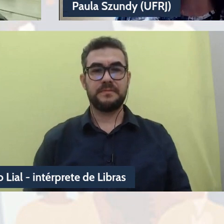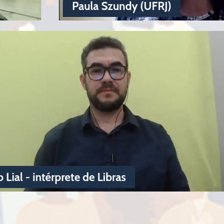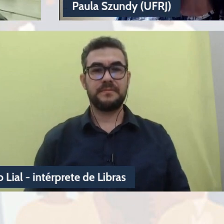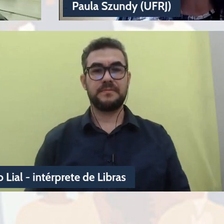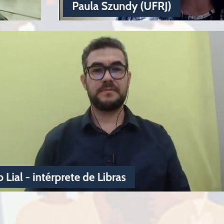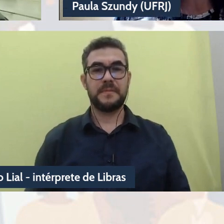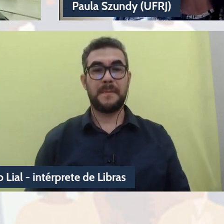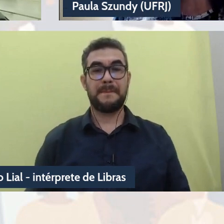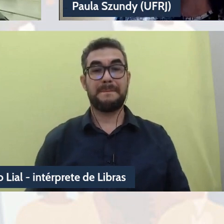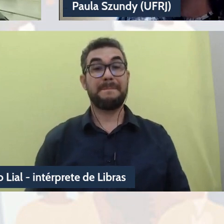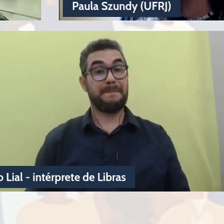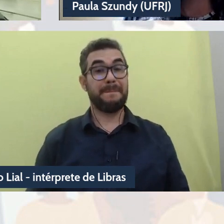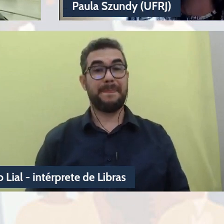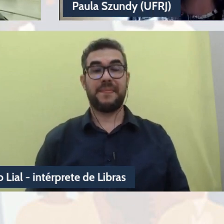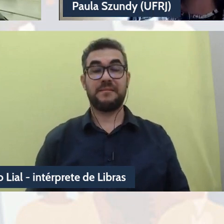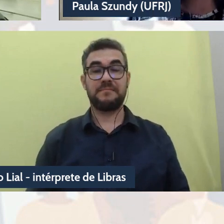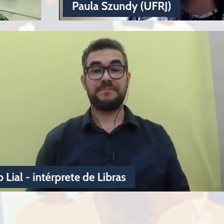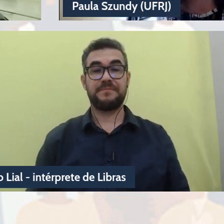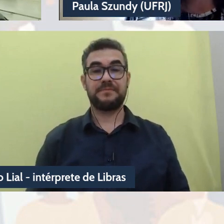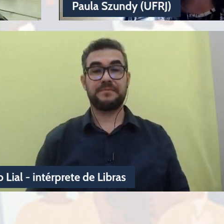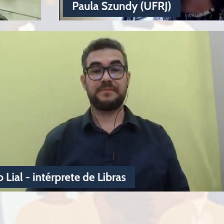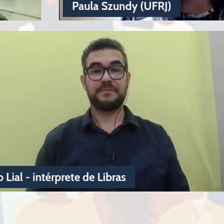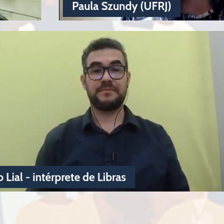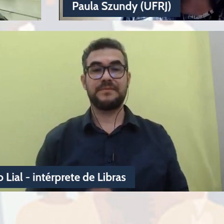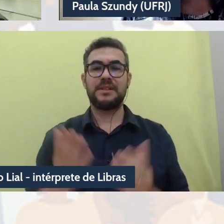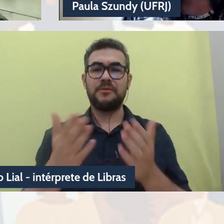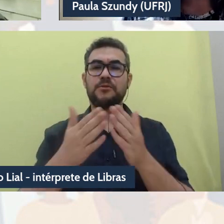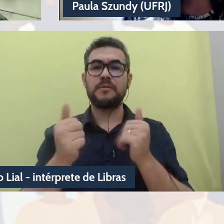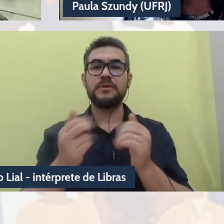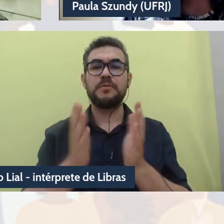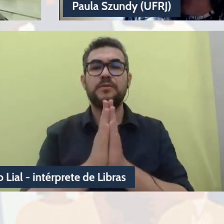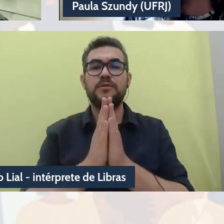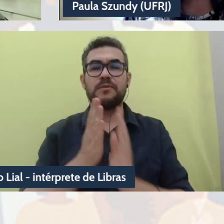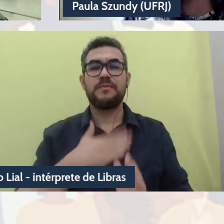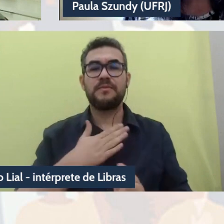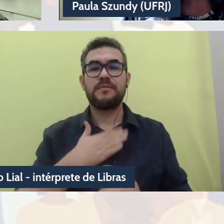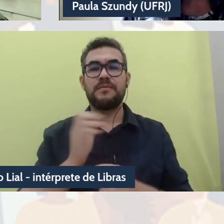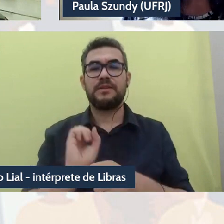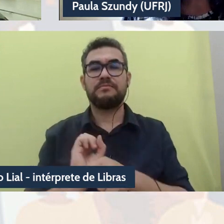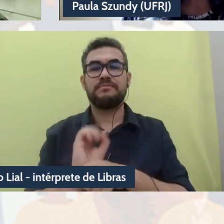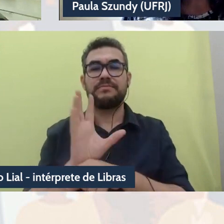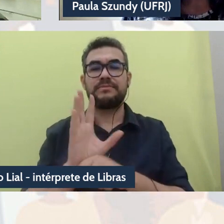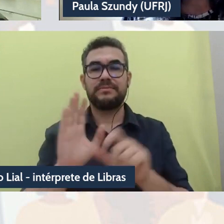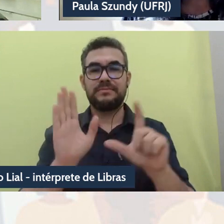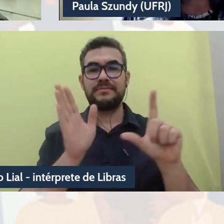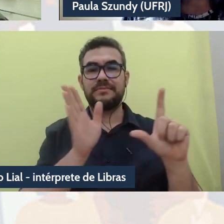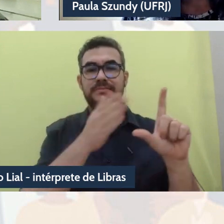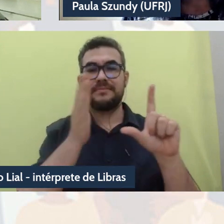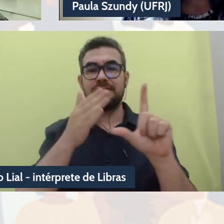Agora vai então, né? Eu vou pedir para subir meus slides, por favor.